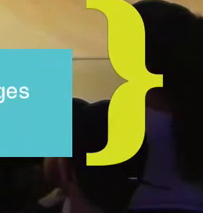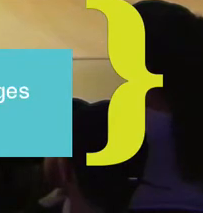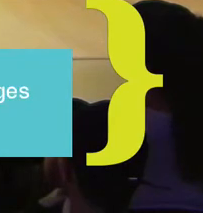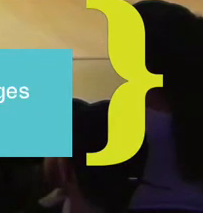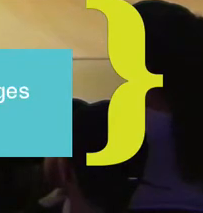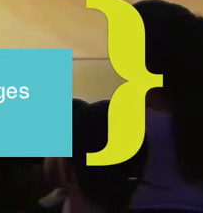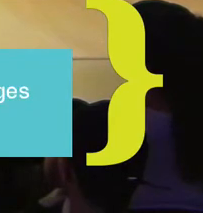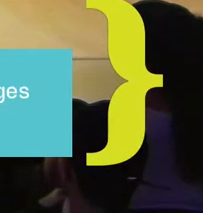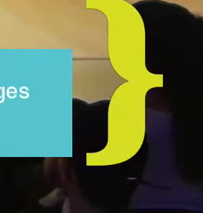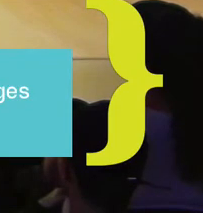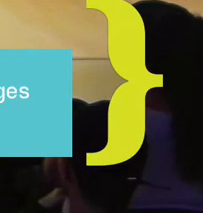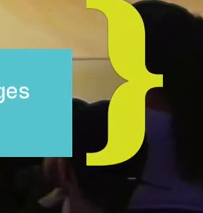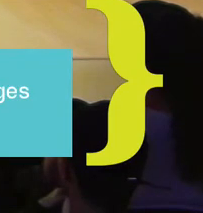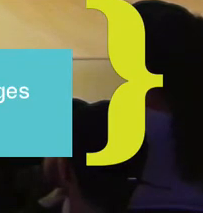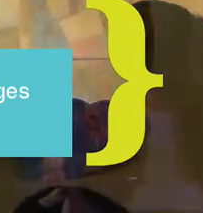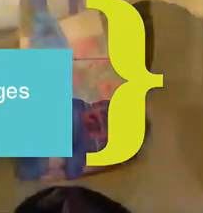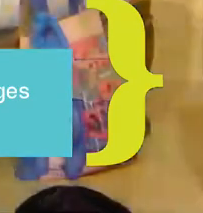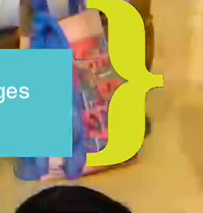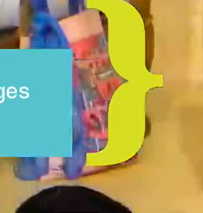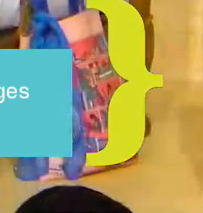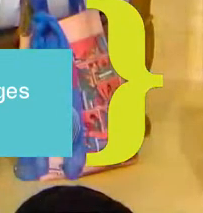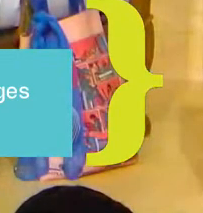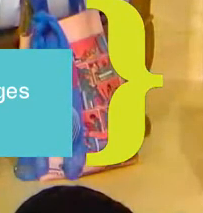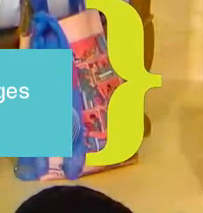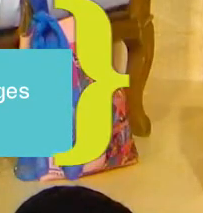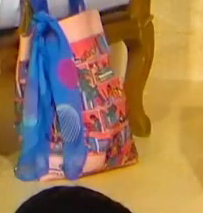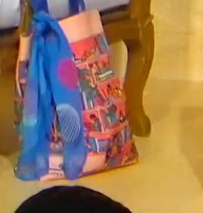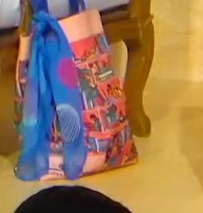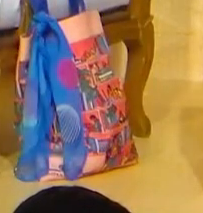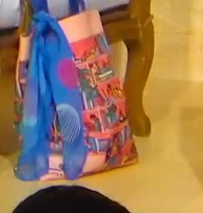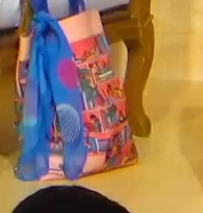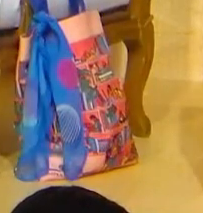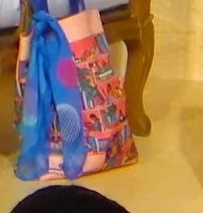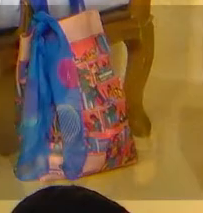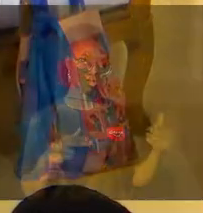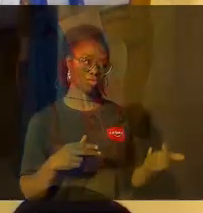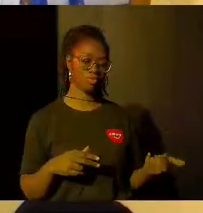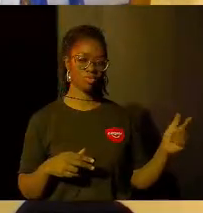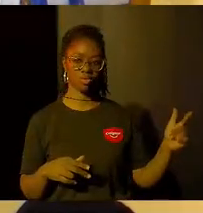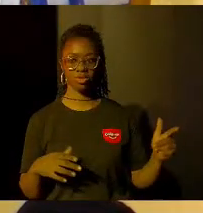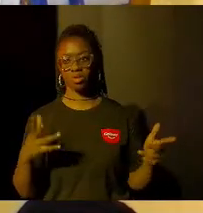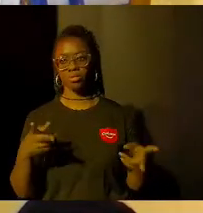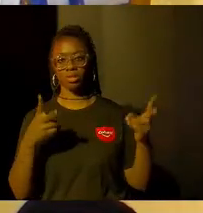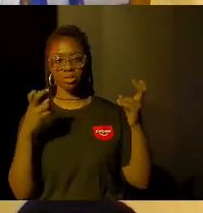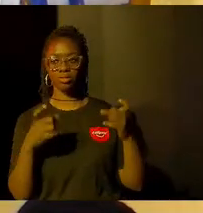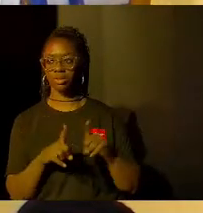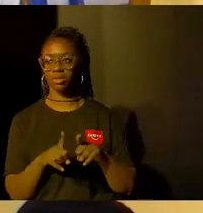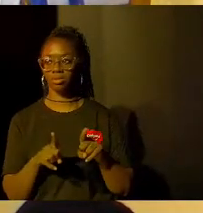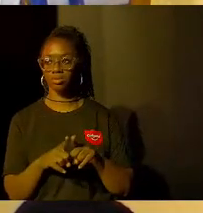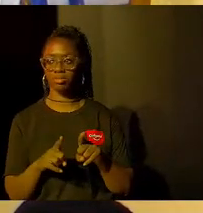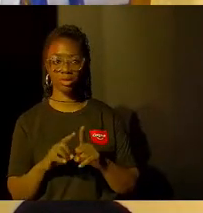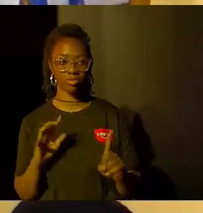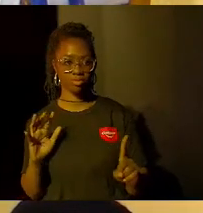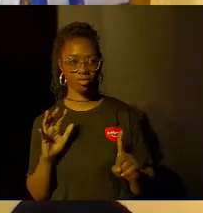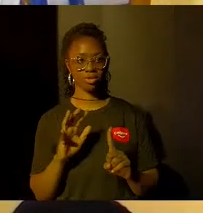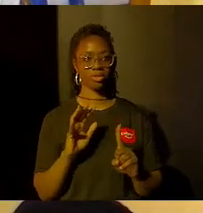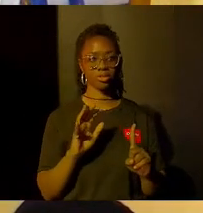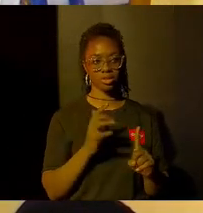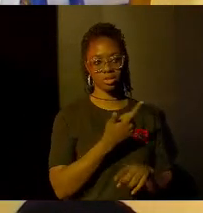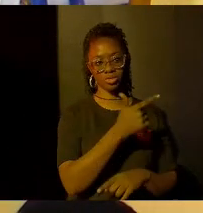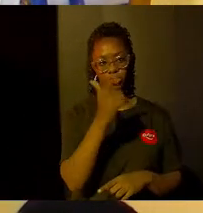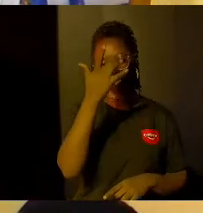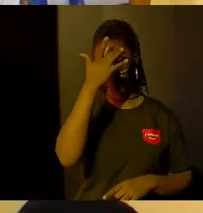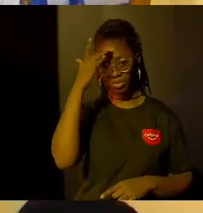vestibular é a dificuldade do outro eu percebi que o que mais impacta as pessoas é quando eu digo